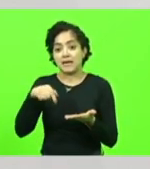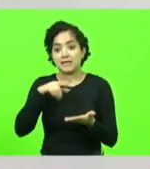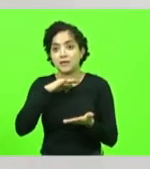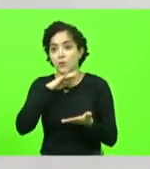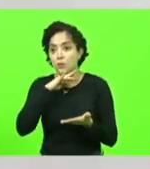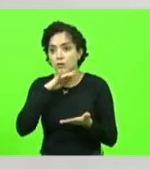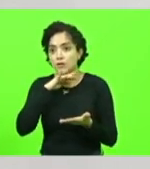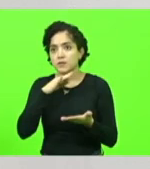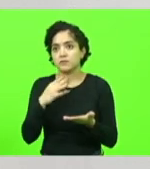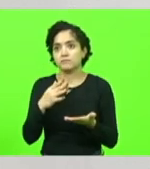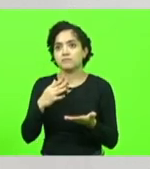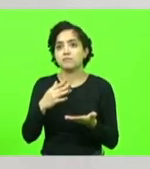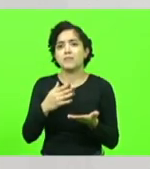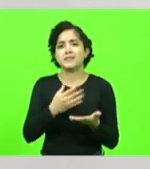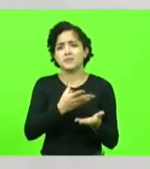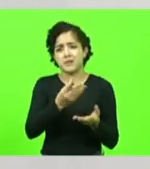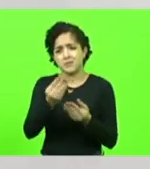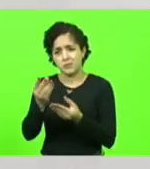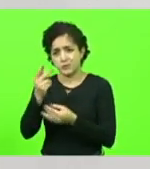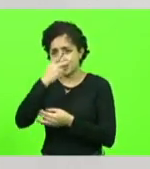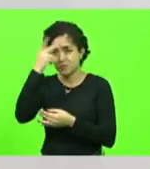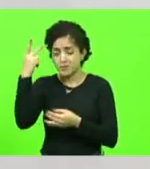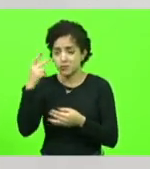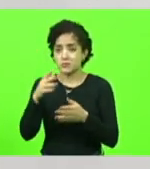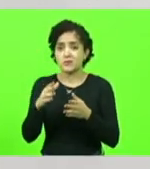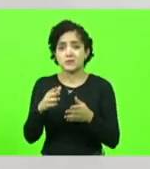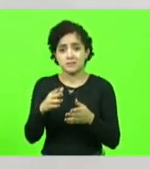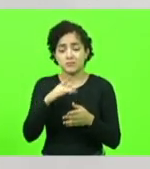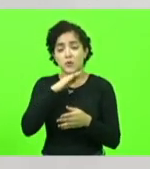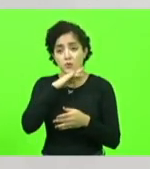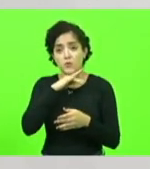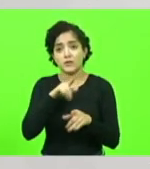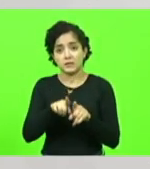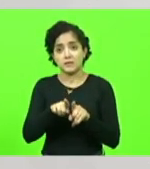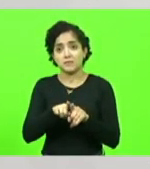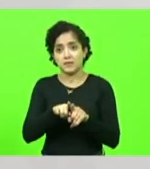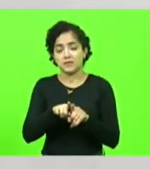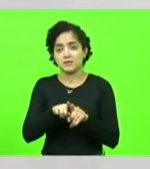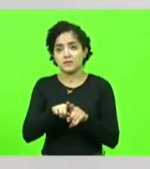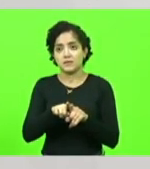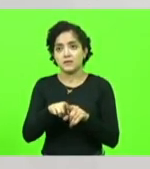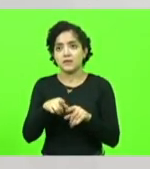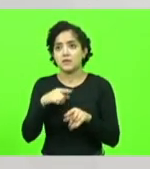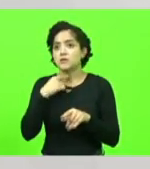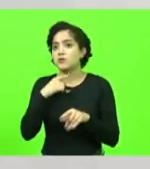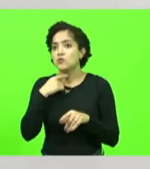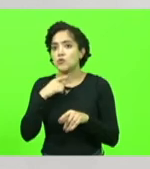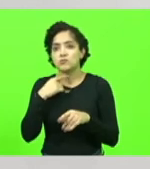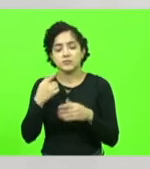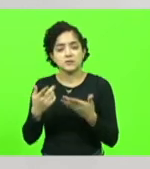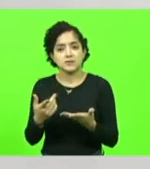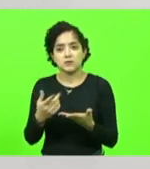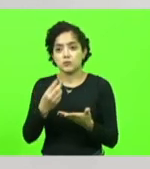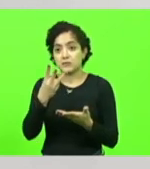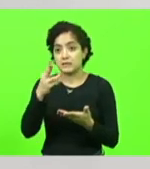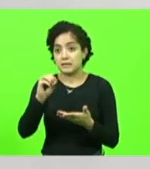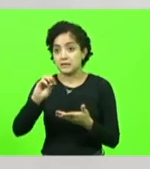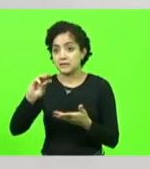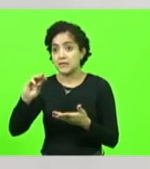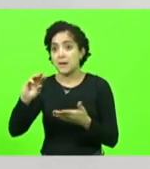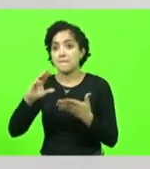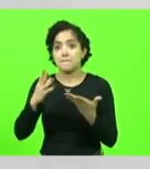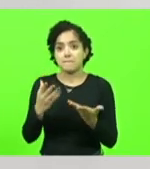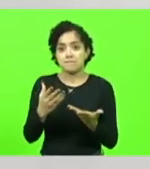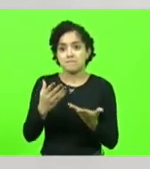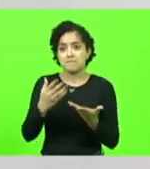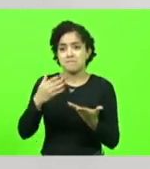está ruim para muita gente que está embaixo. E é isso que me incomoda. Eu não consigo olhar para essa população de 30 milhões de brasileiros que vive na extrema